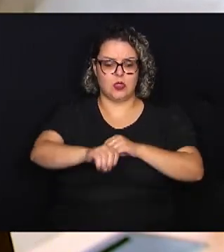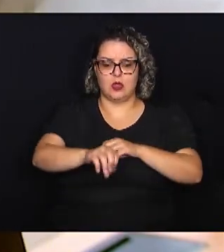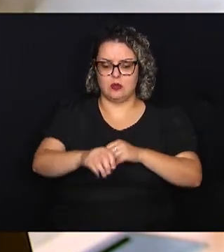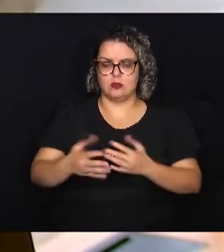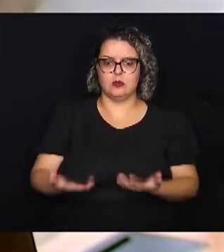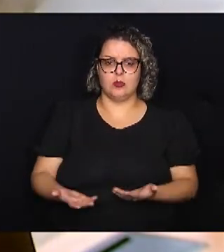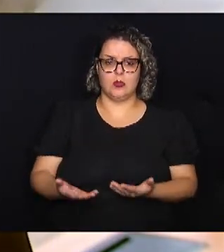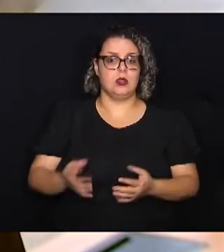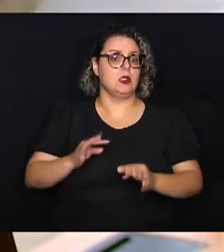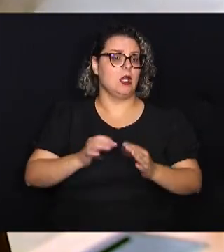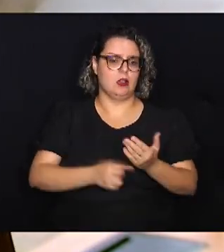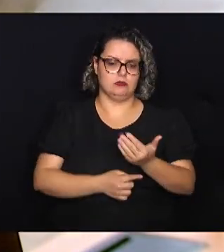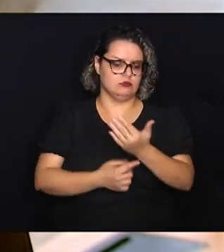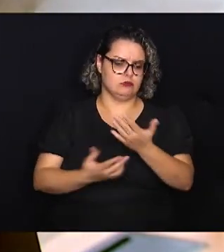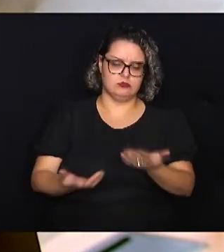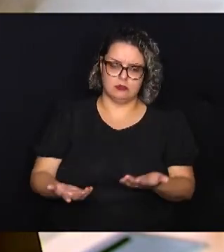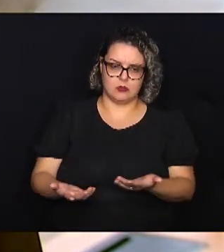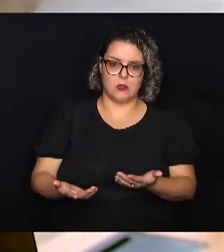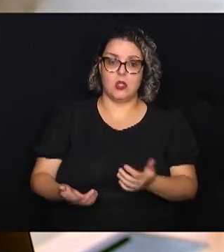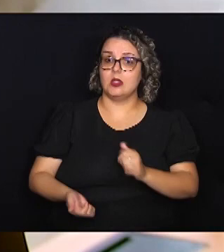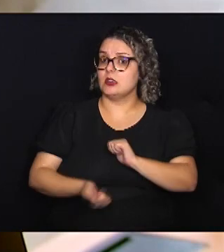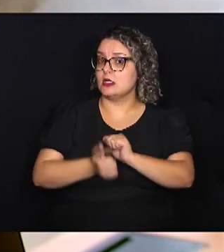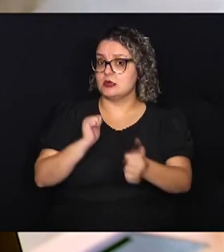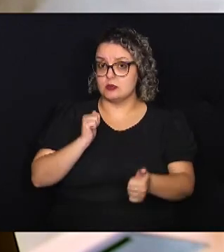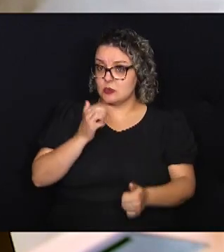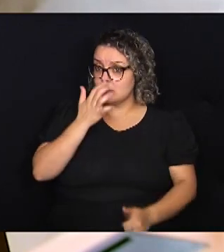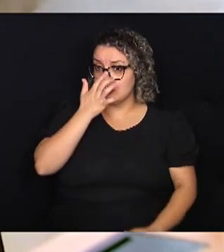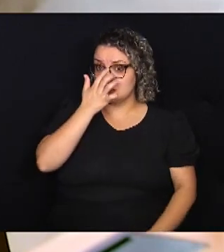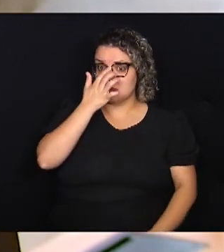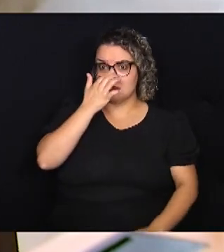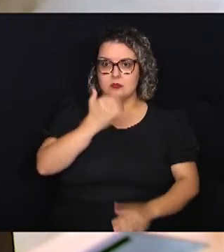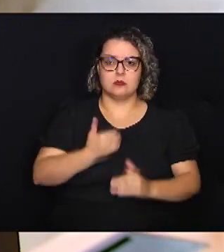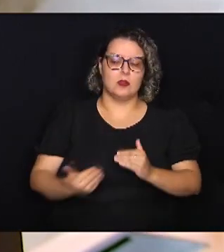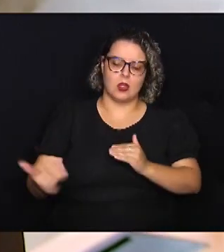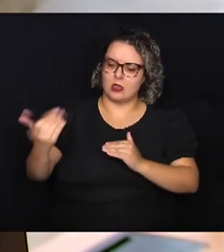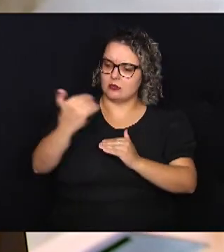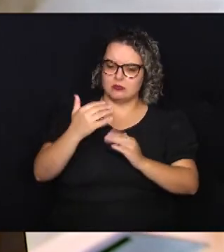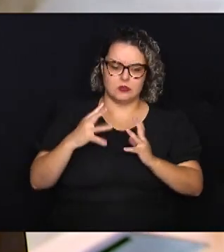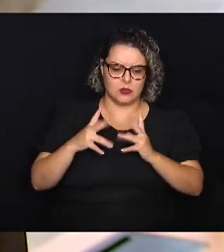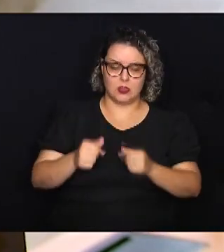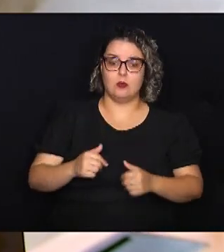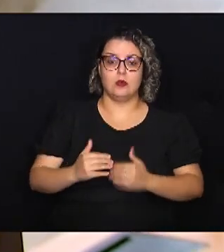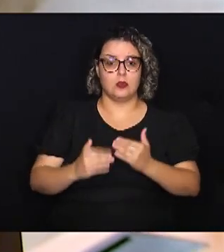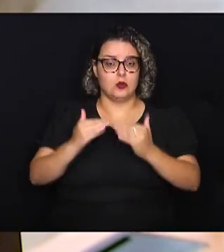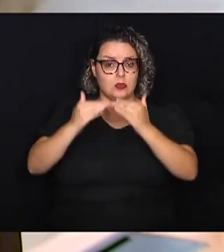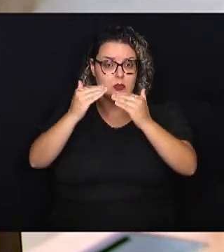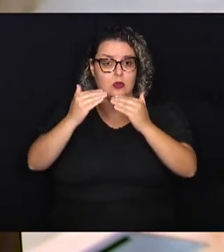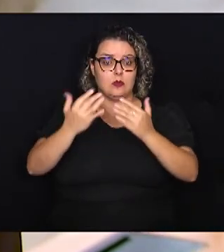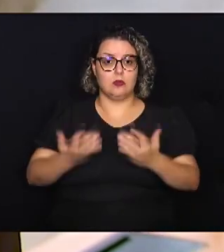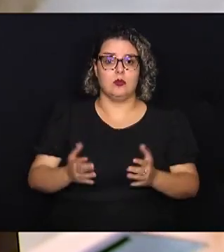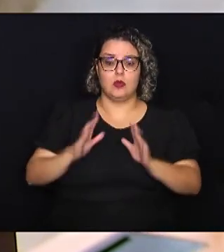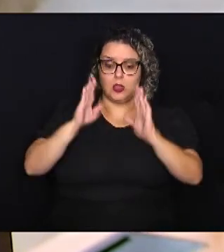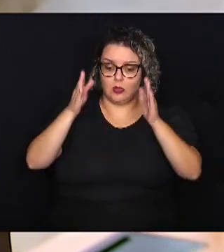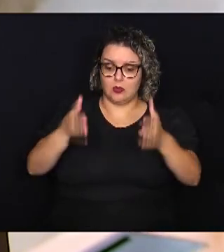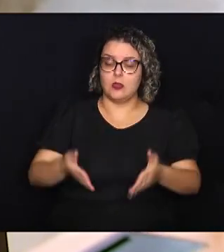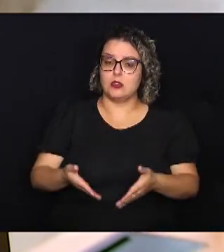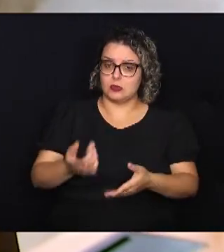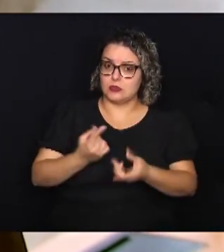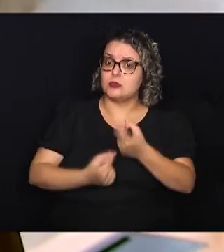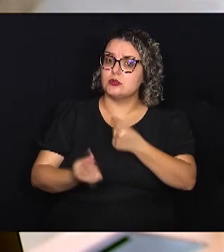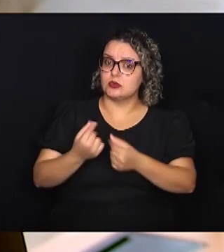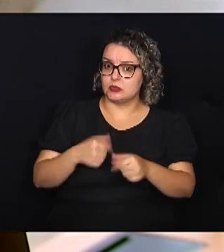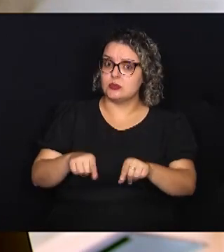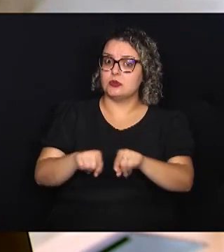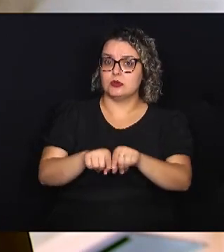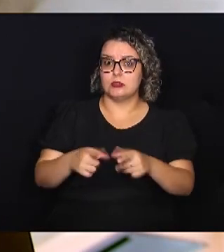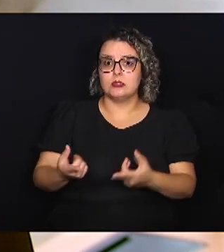questão tecnológica, seja na questão esportiva e, acima de tudo, dentro do desenvolvimento voltado à própria questão financeira, né?